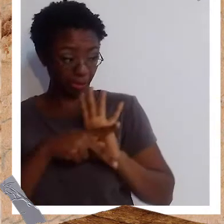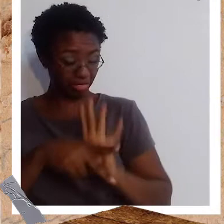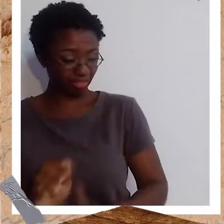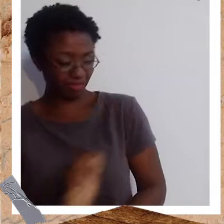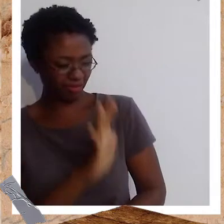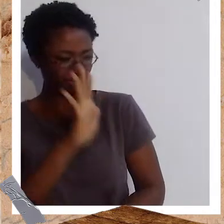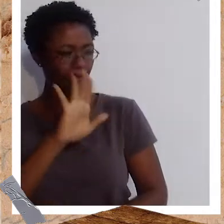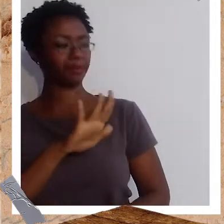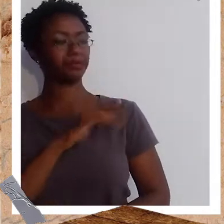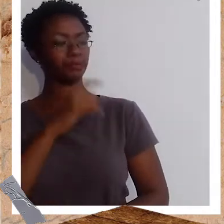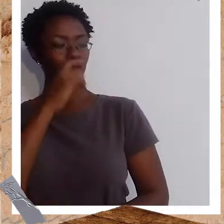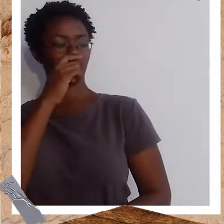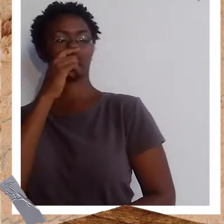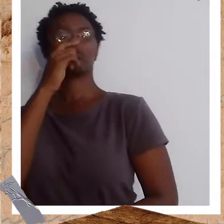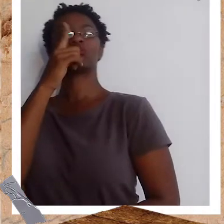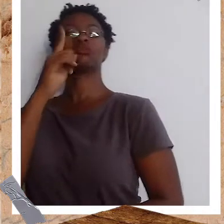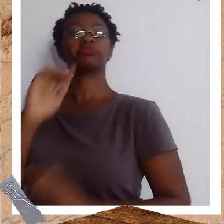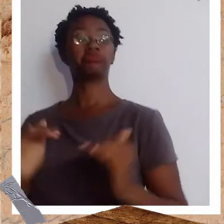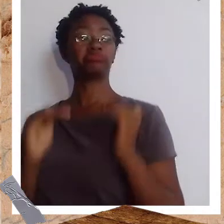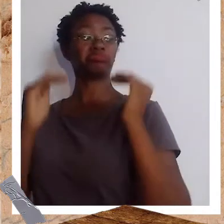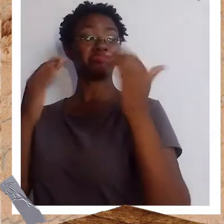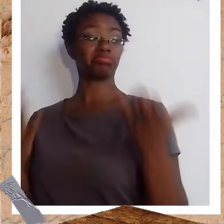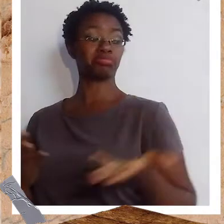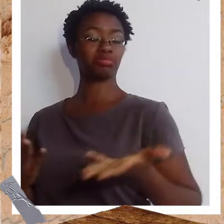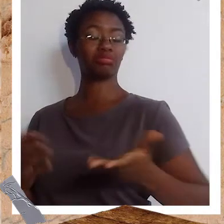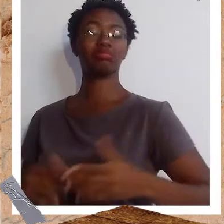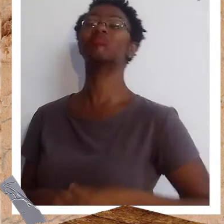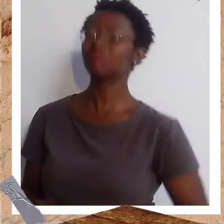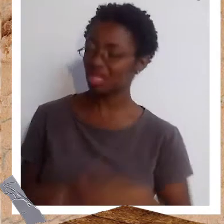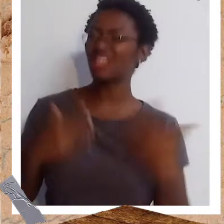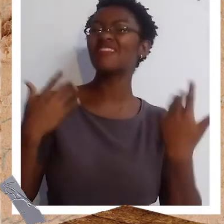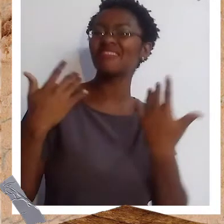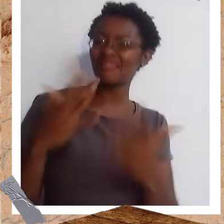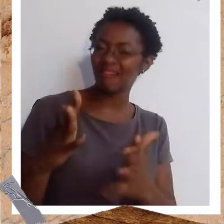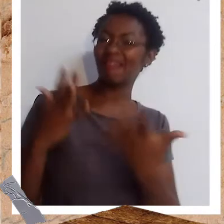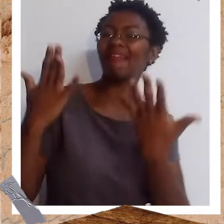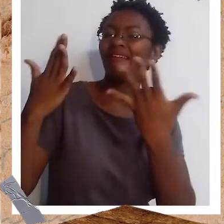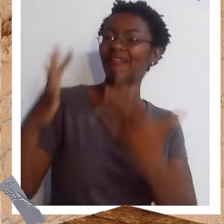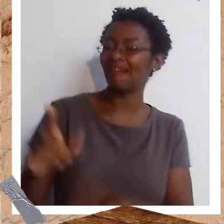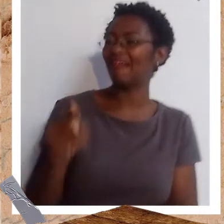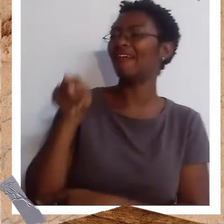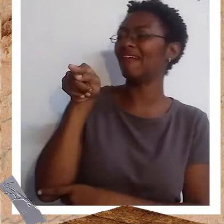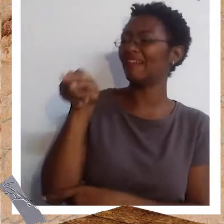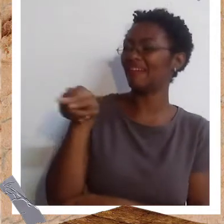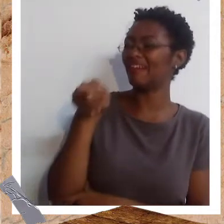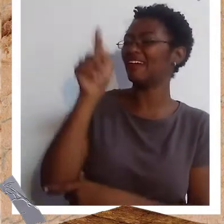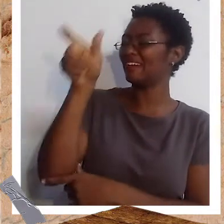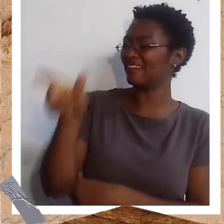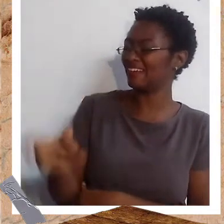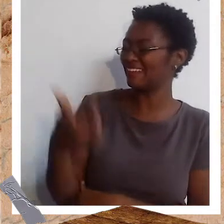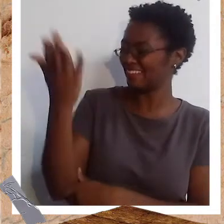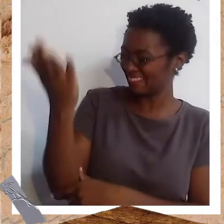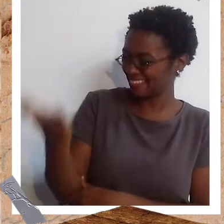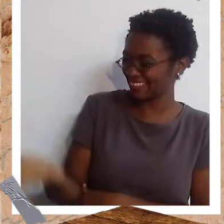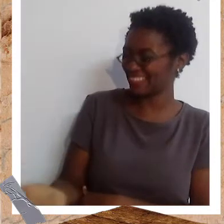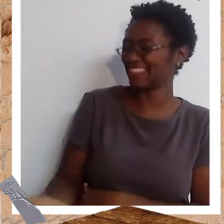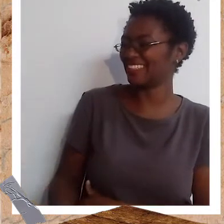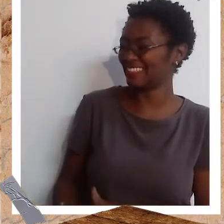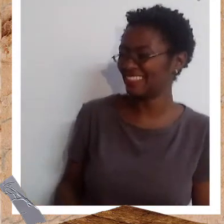a vedete da favela. Salve ela, oh,